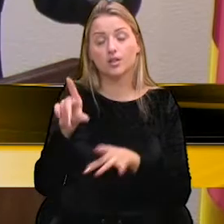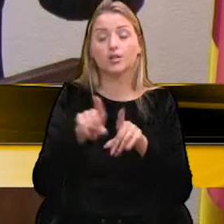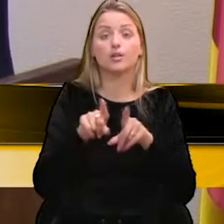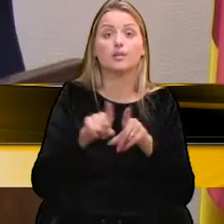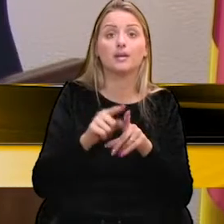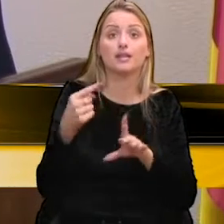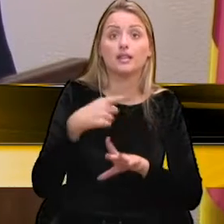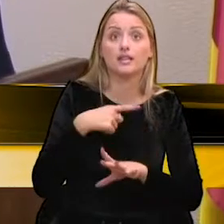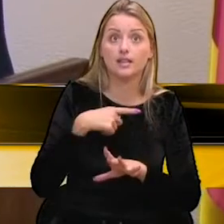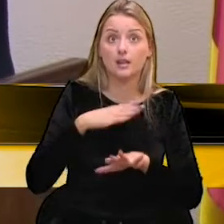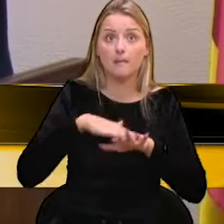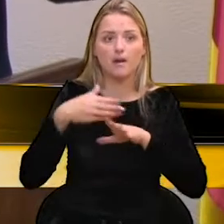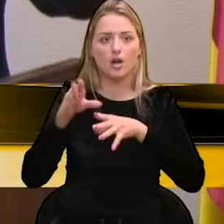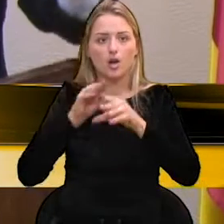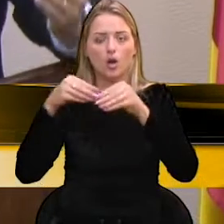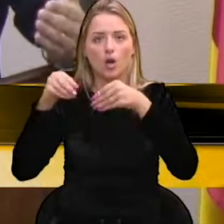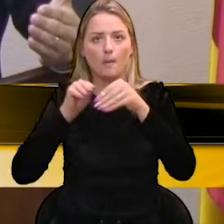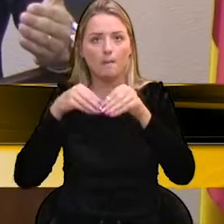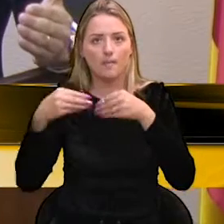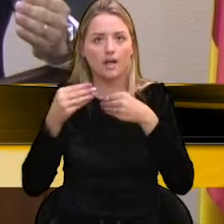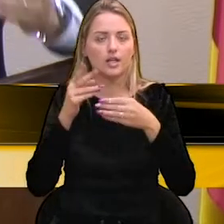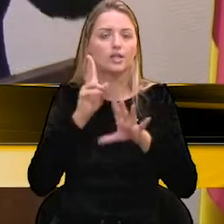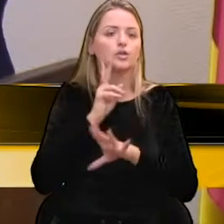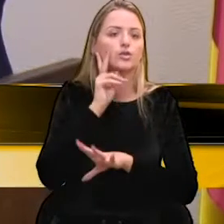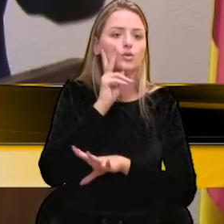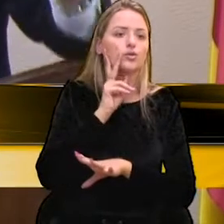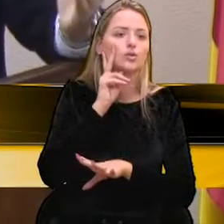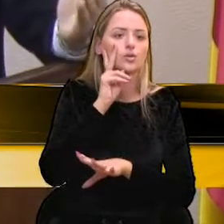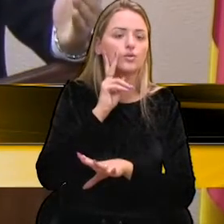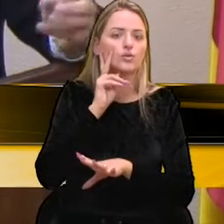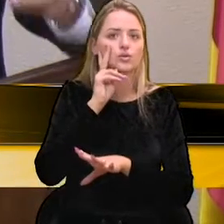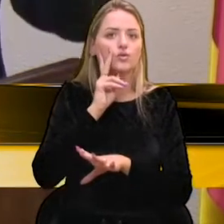economia, o setor do plástico, vitivinícola,